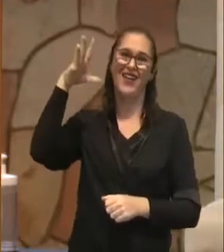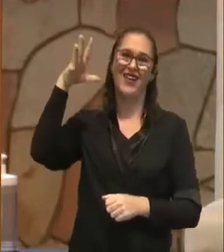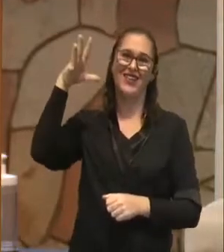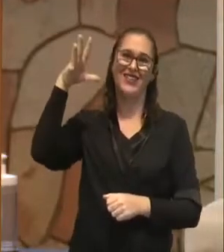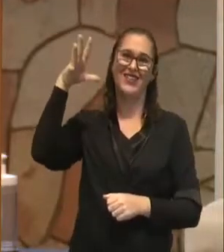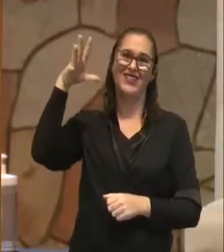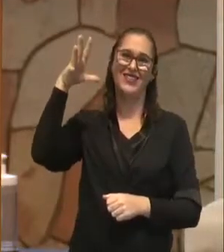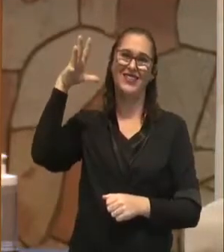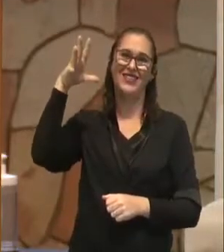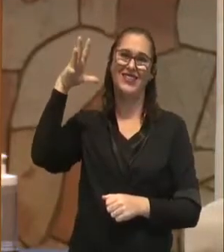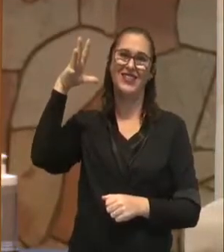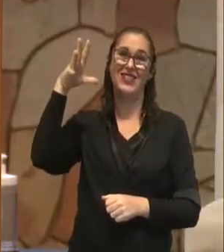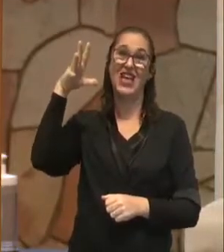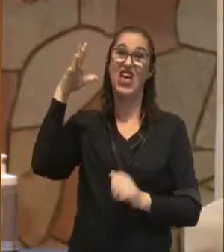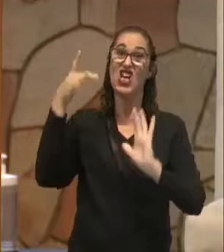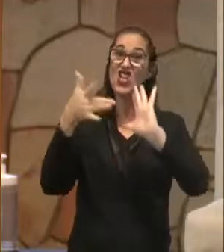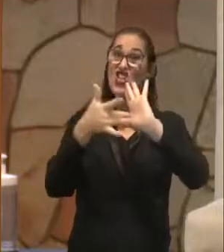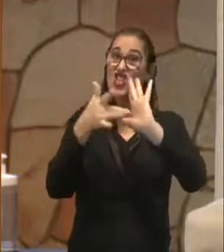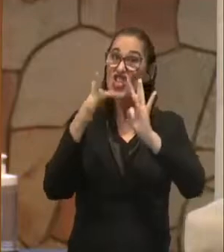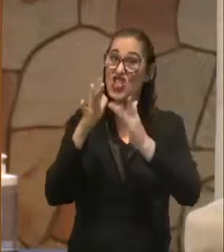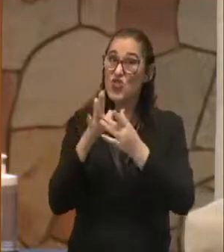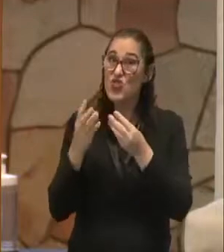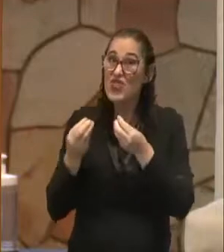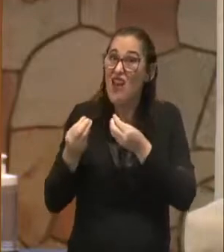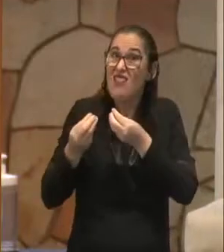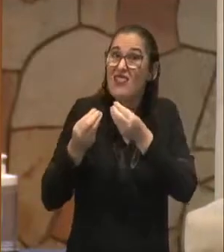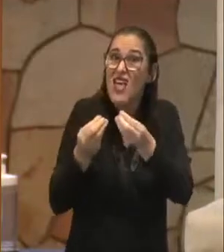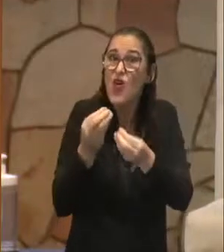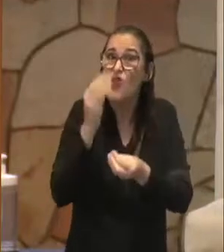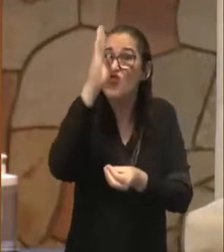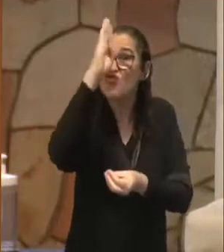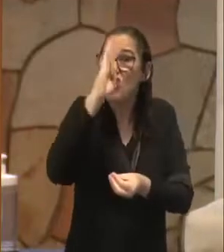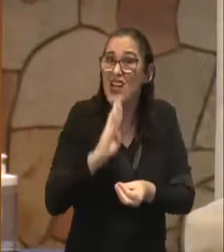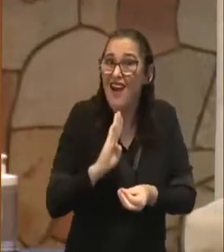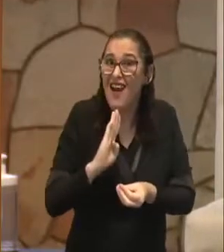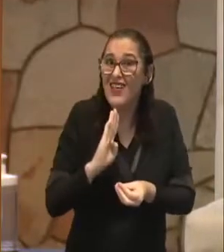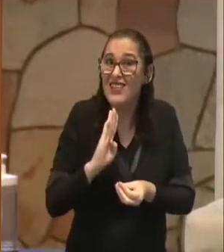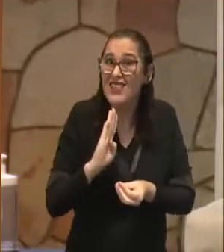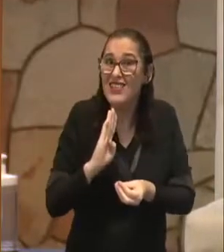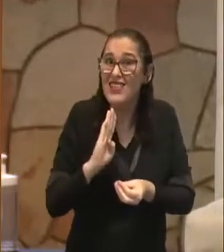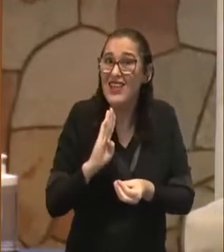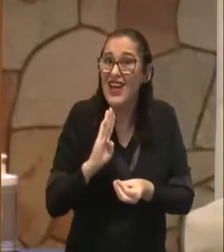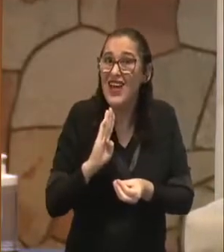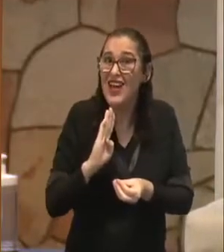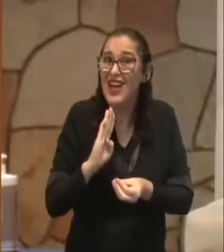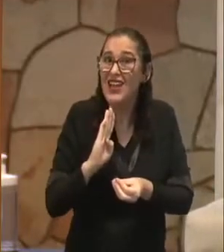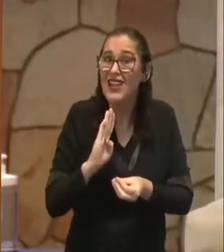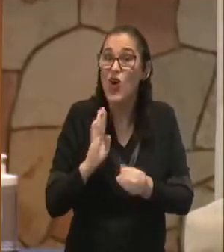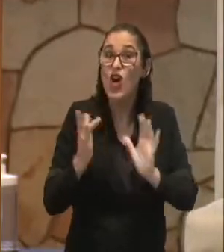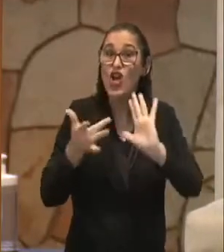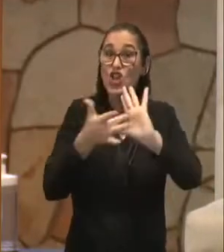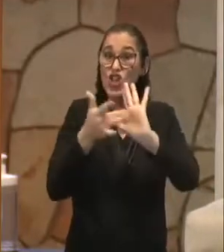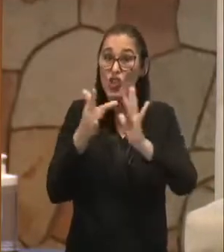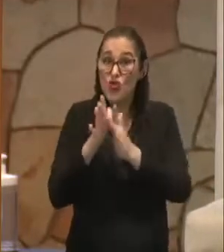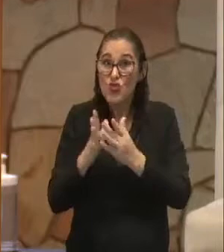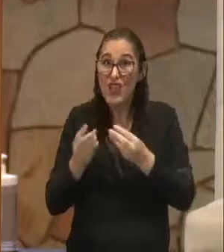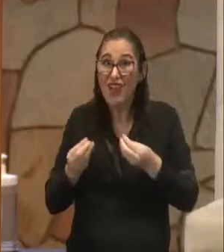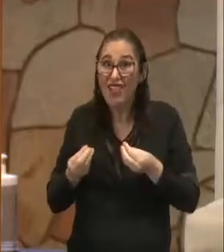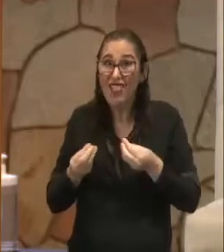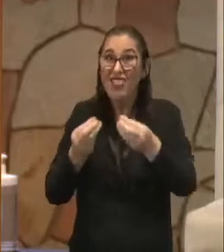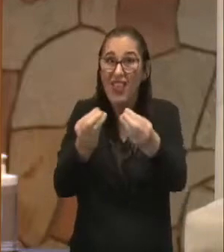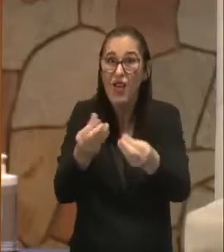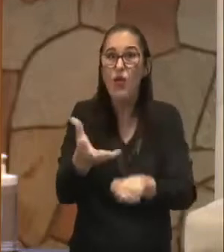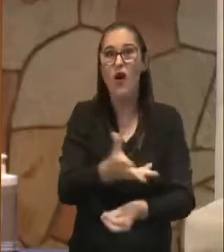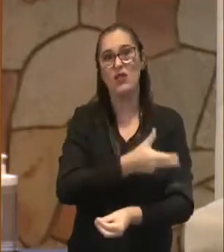o mérito de Jesus, que é de novo centrado em Jesus, que é de novo centrado naquilo